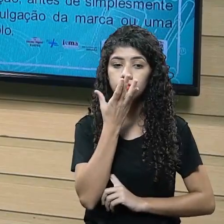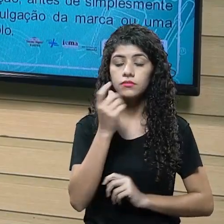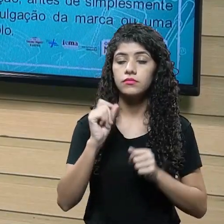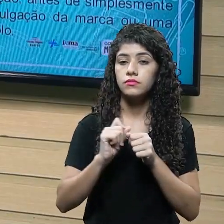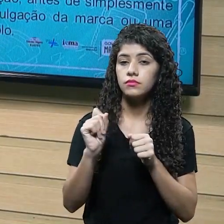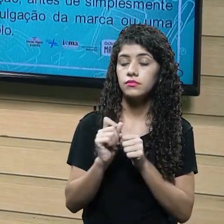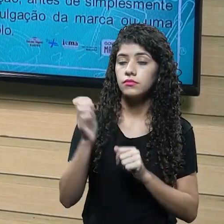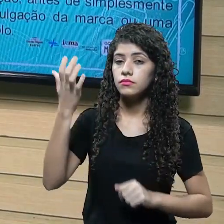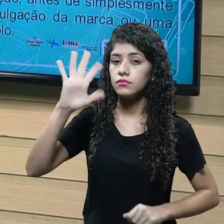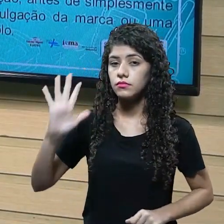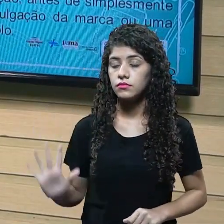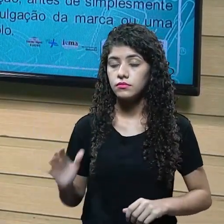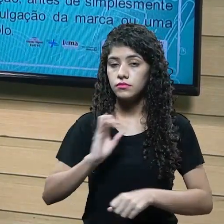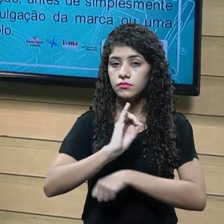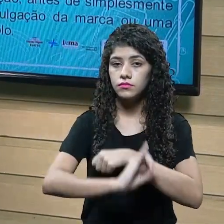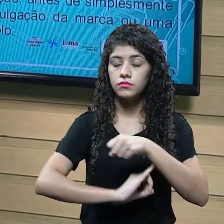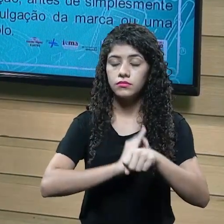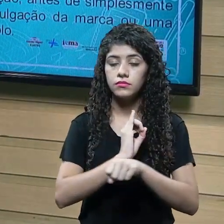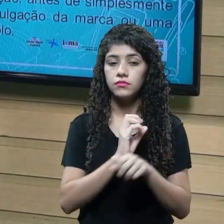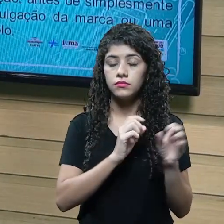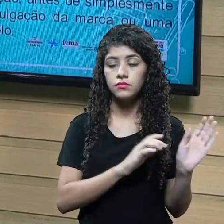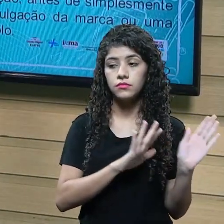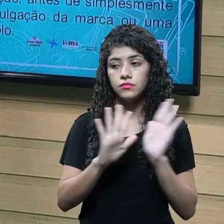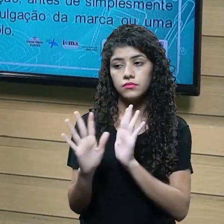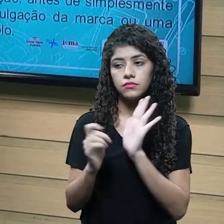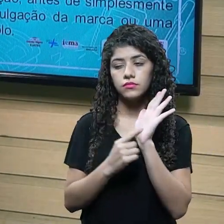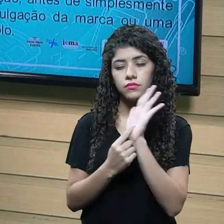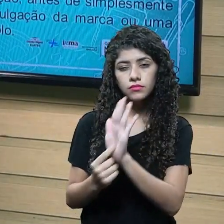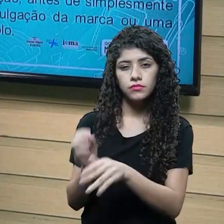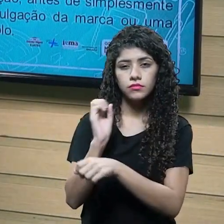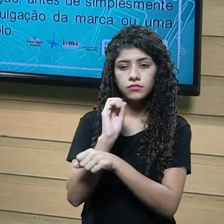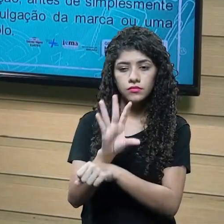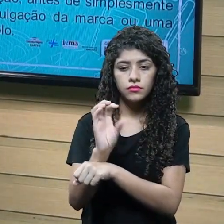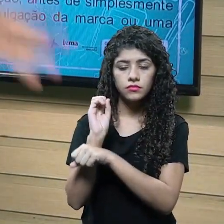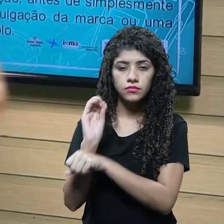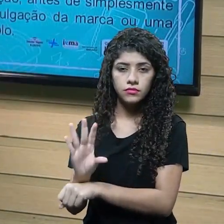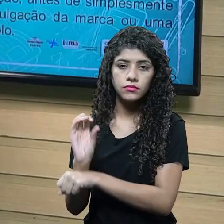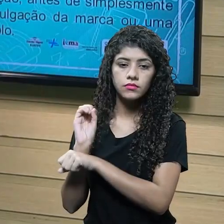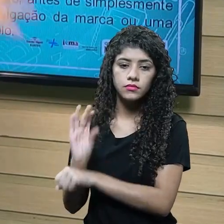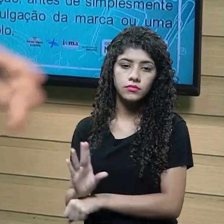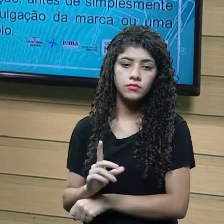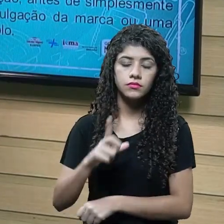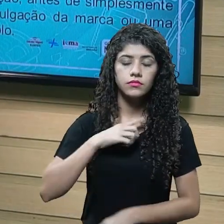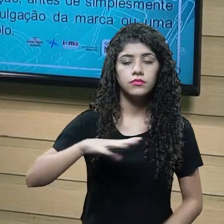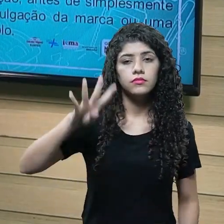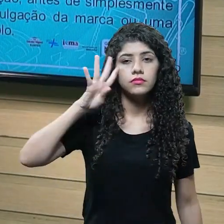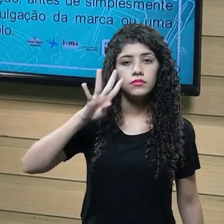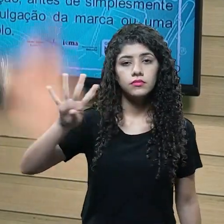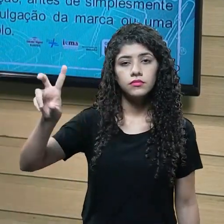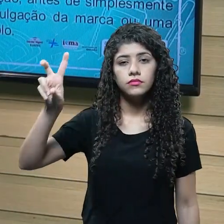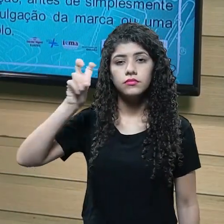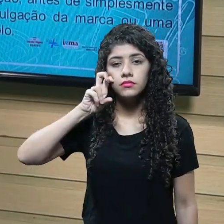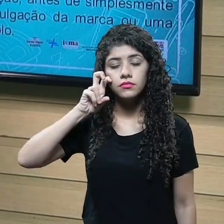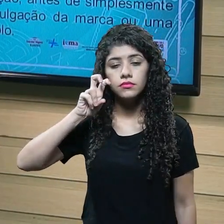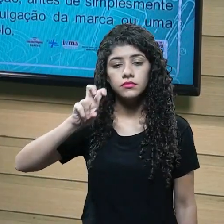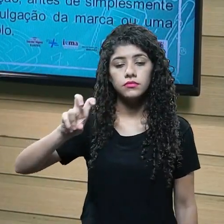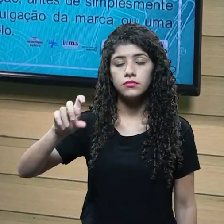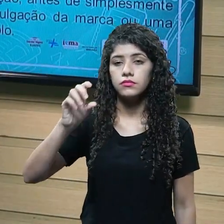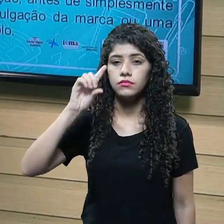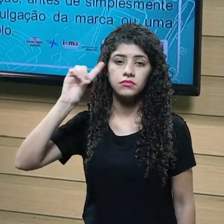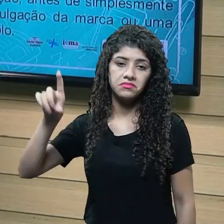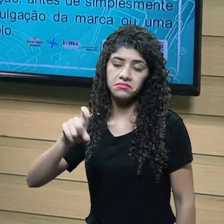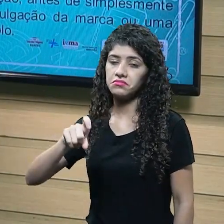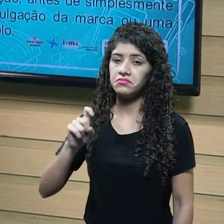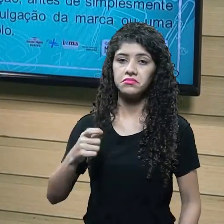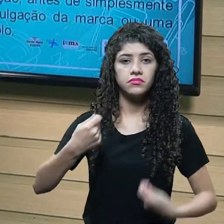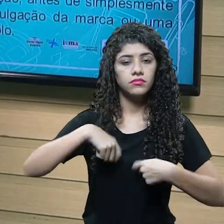promoções online, tá? A partir do momento que eu coloco no meu site, coloco na minha rede social dizendo que quarta-feira, quinta-feira, dia X, tá? Eu vou